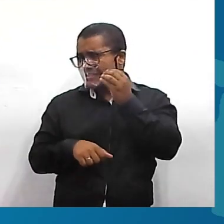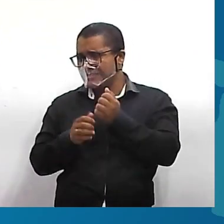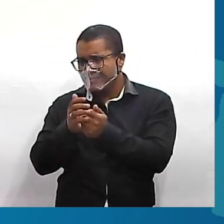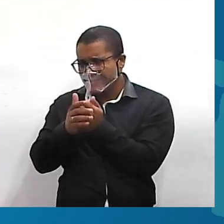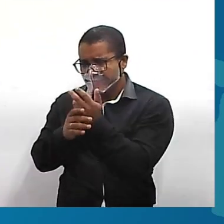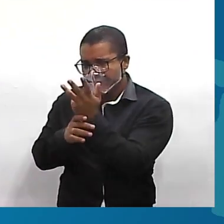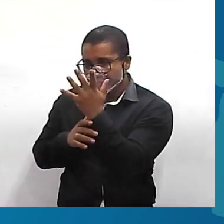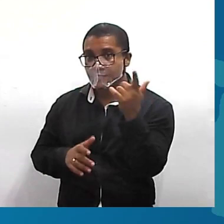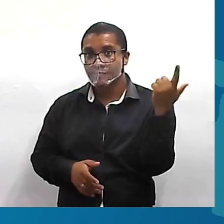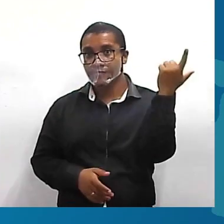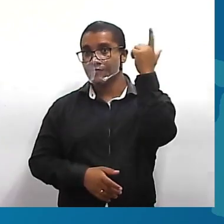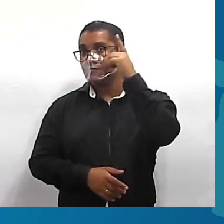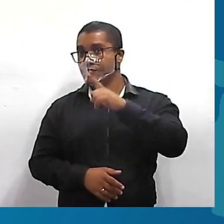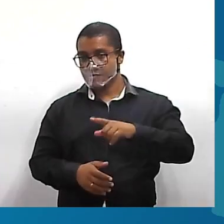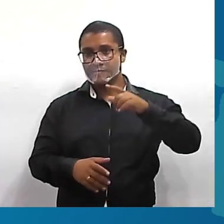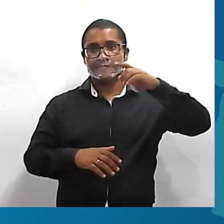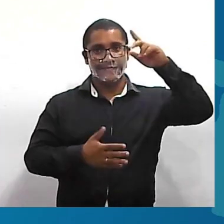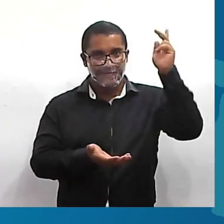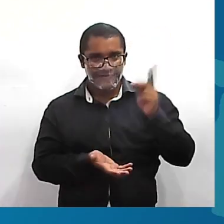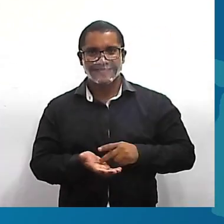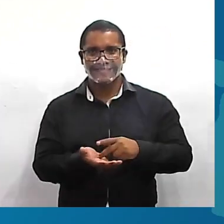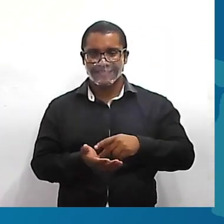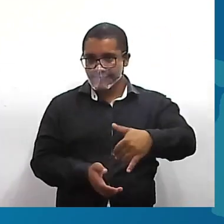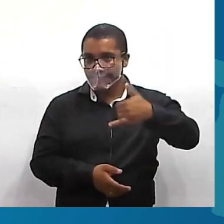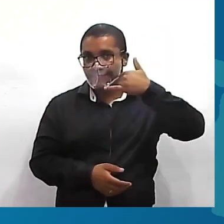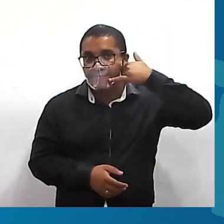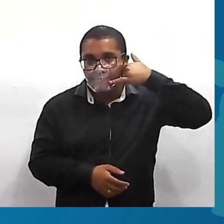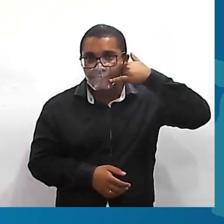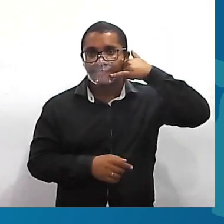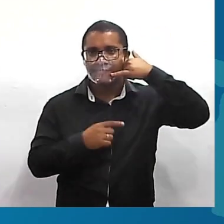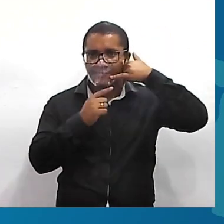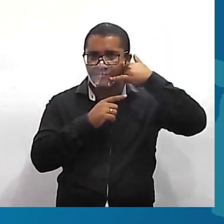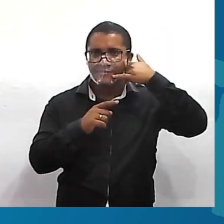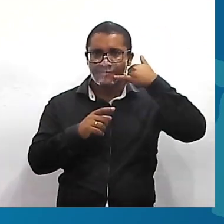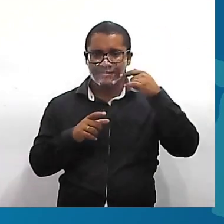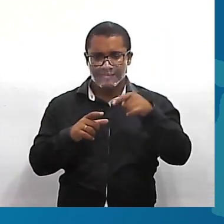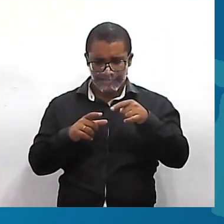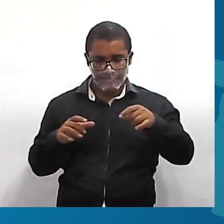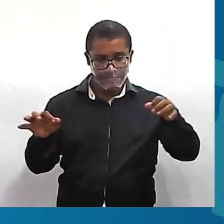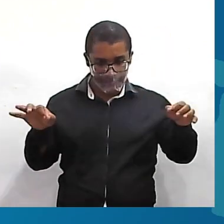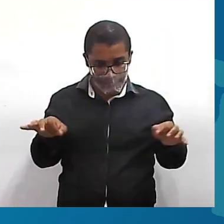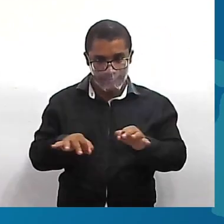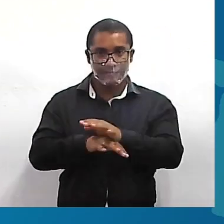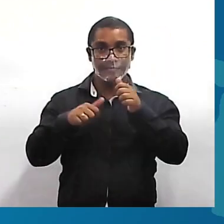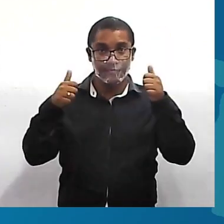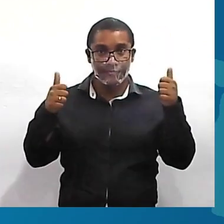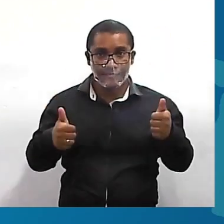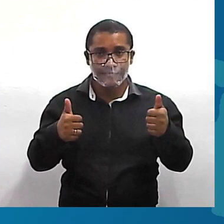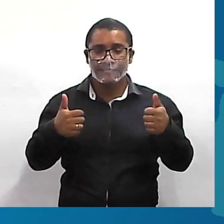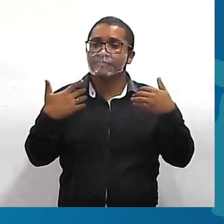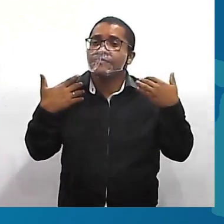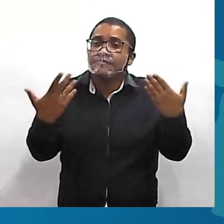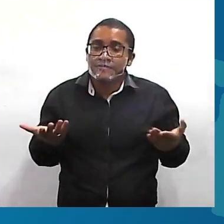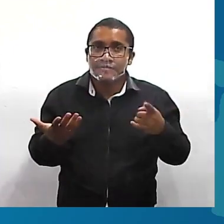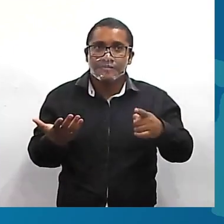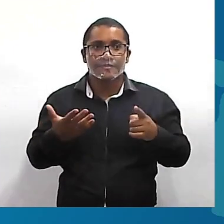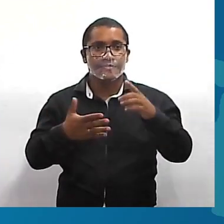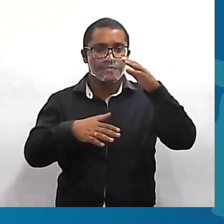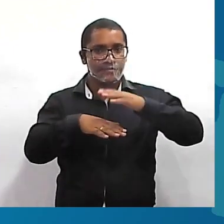conseguiu colocar em prática o aparelho de telefone, aquele instrumento ficou pronto, ele foi